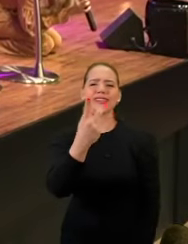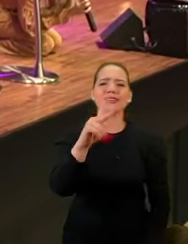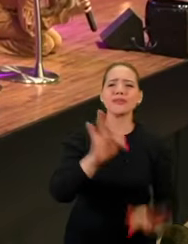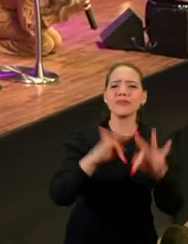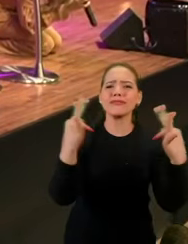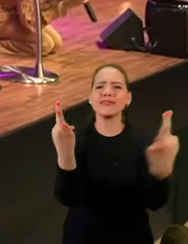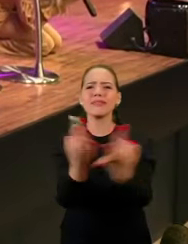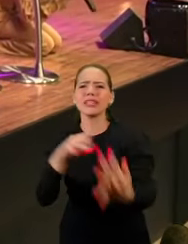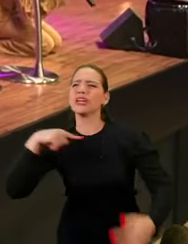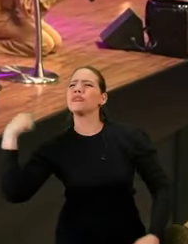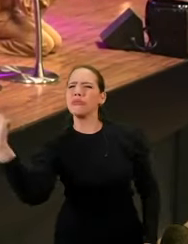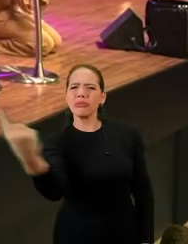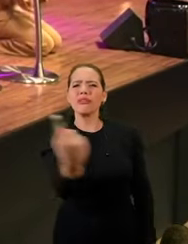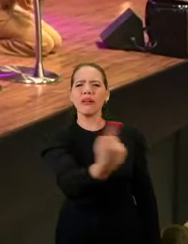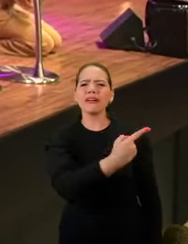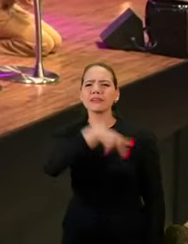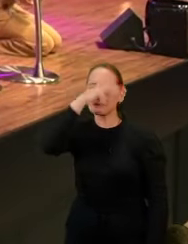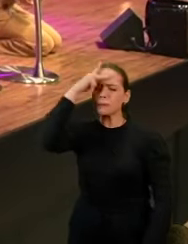arrependemos, Jesus.